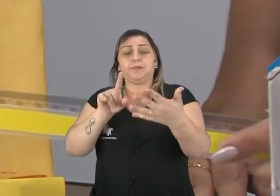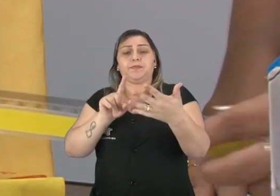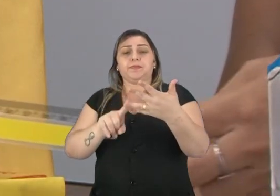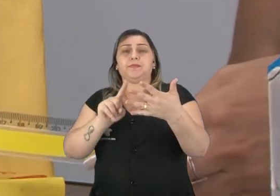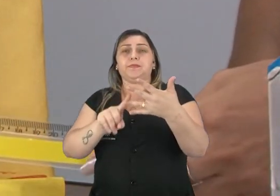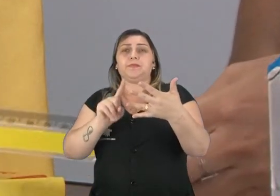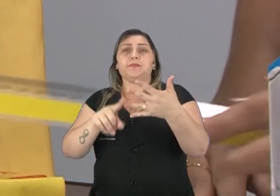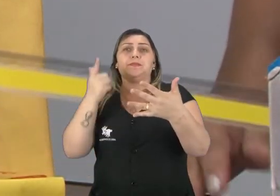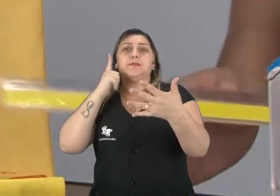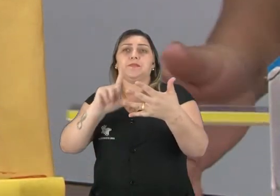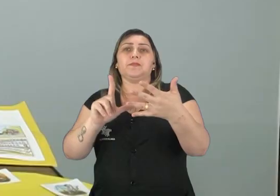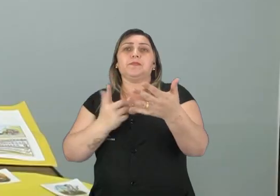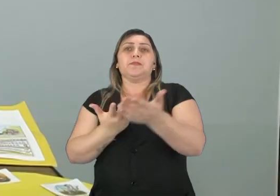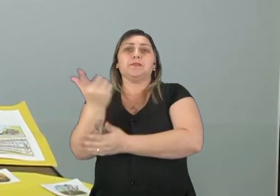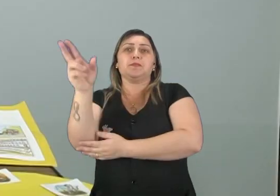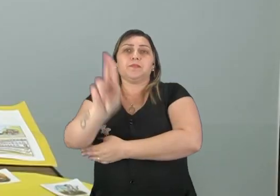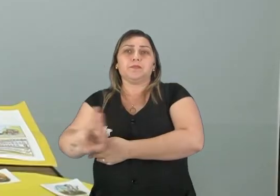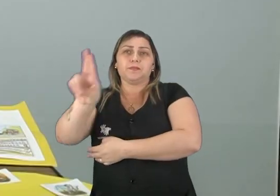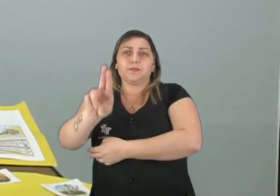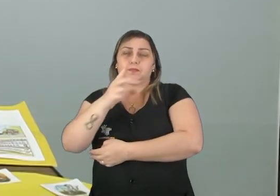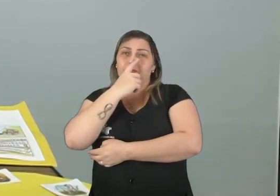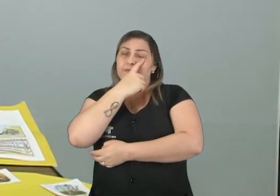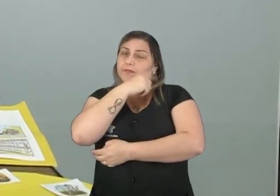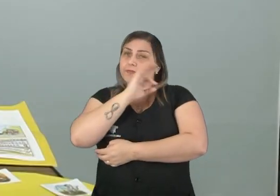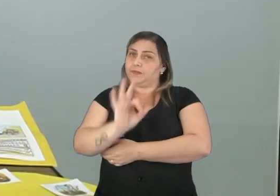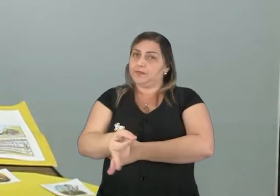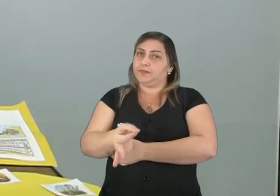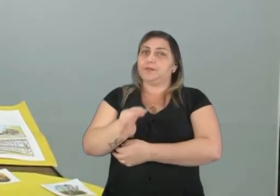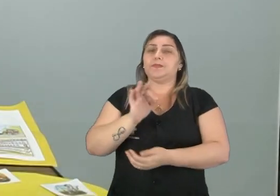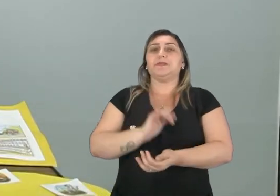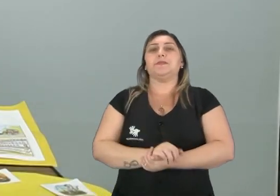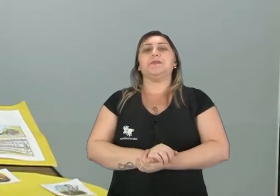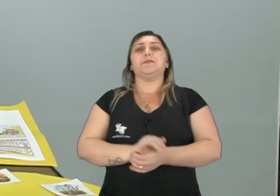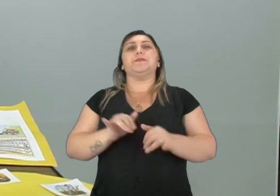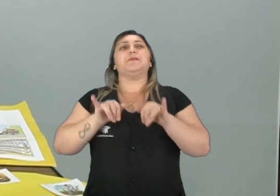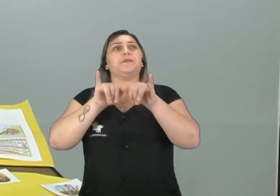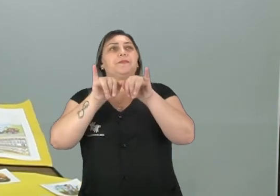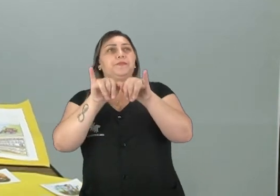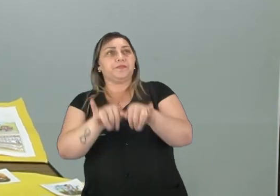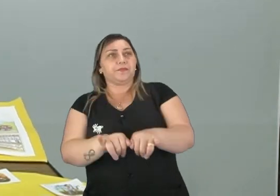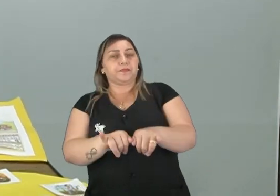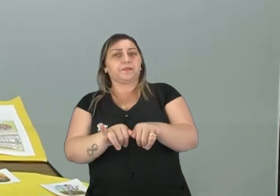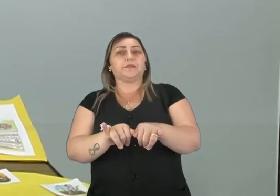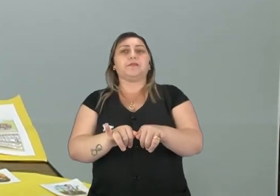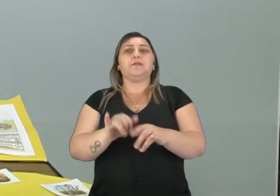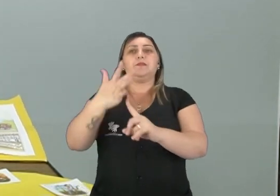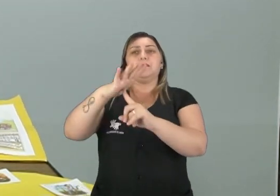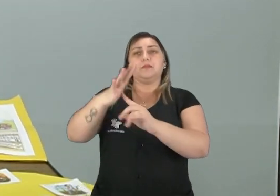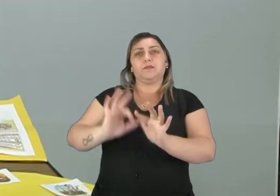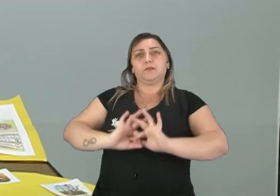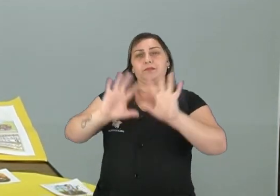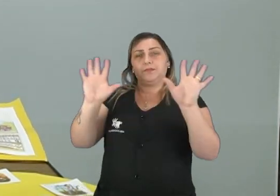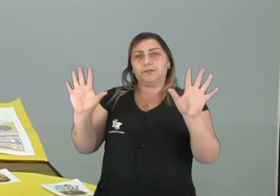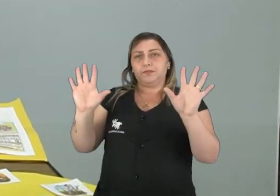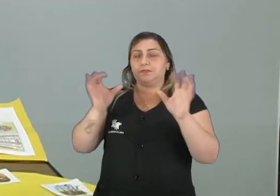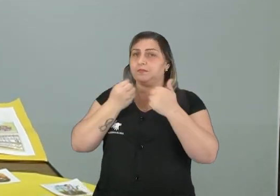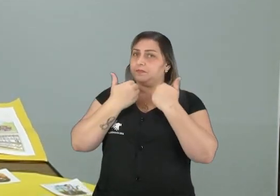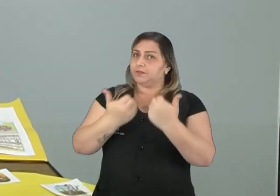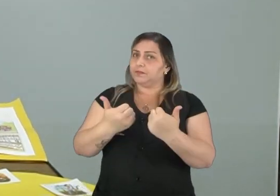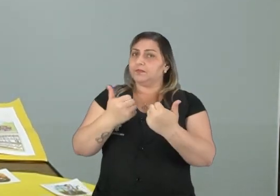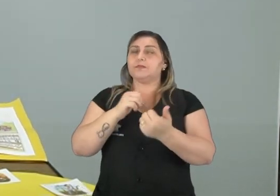nós conseguimos comprar desses canais. Certo? Nos supermercados, nas feiras livres, muito